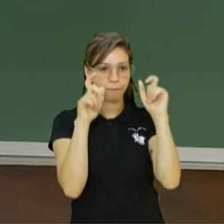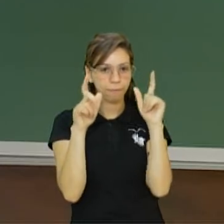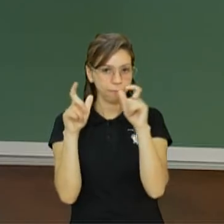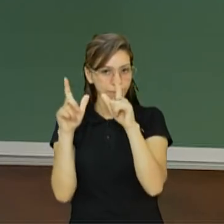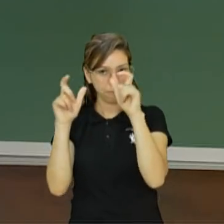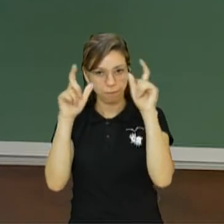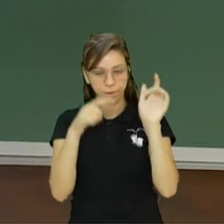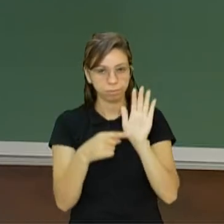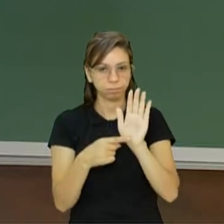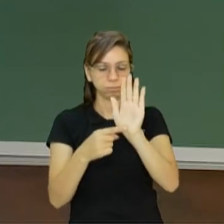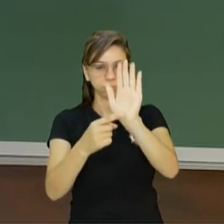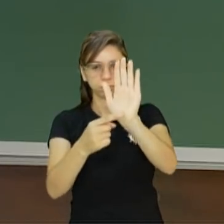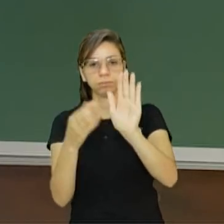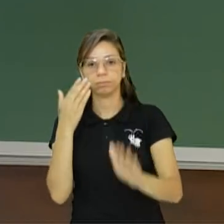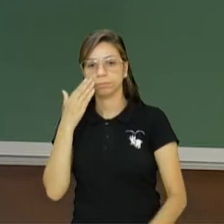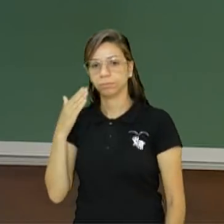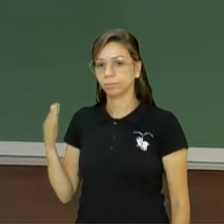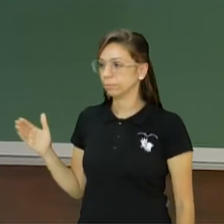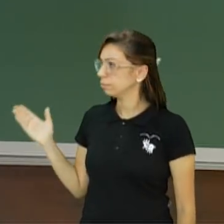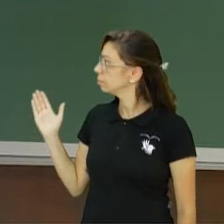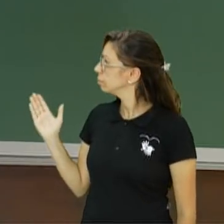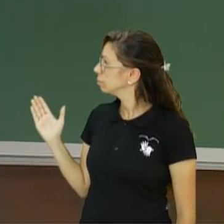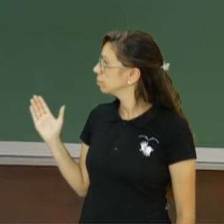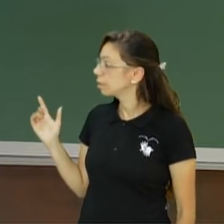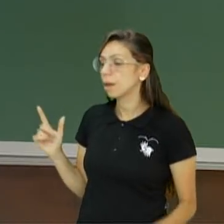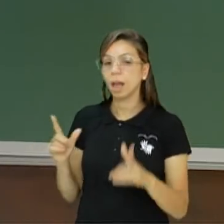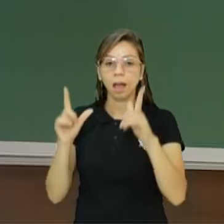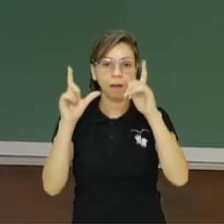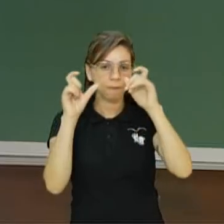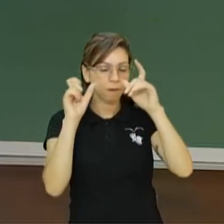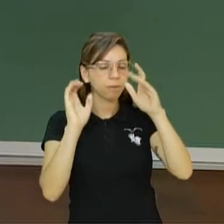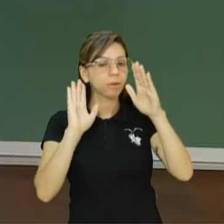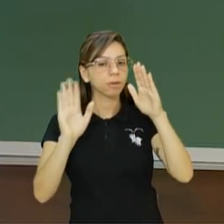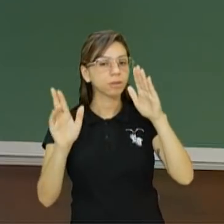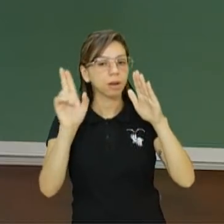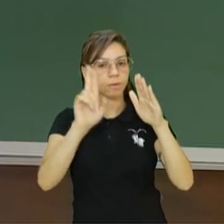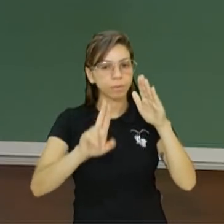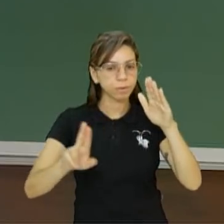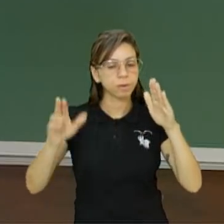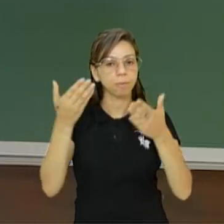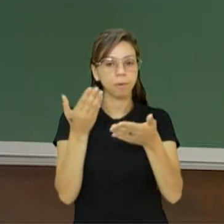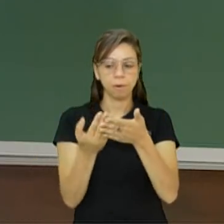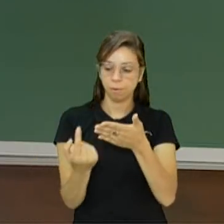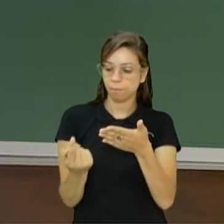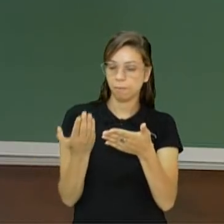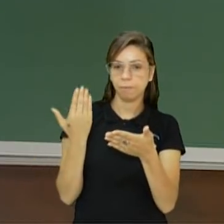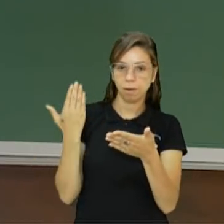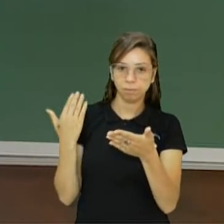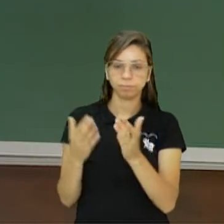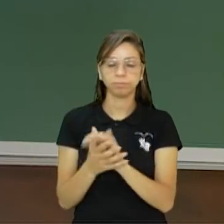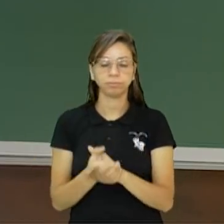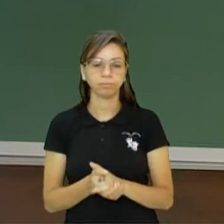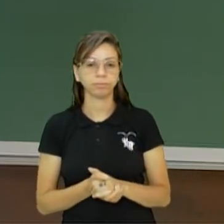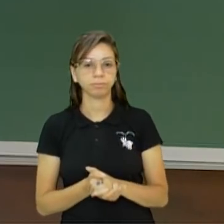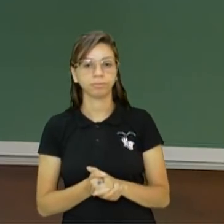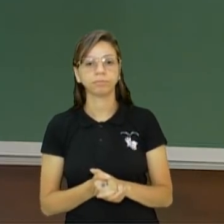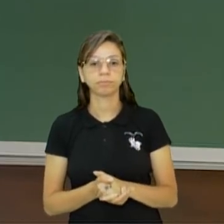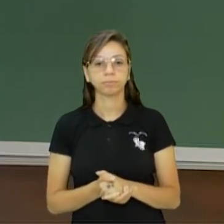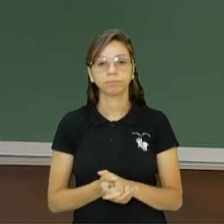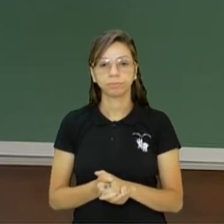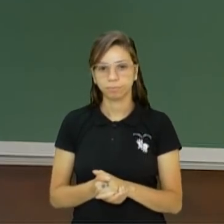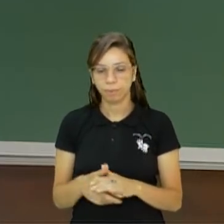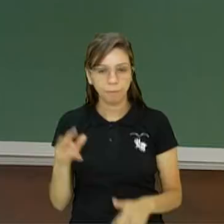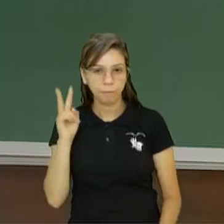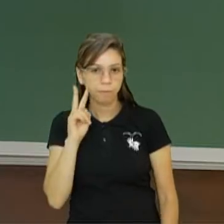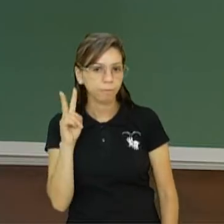na apresentação de slide para vocês são as fotos que nós já usamos na aula passada, daqueles poliedros. Vamos